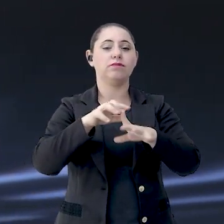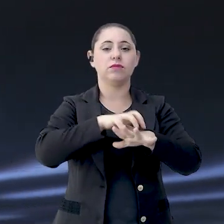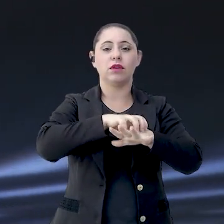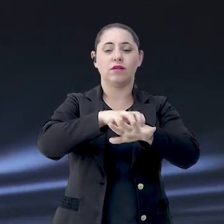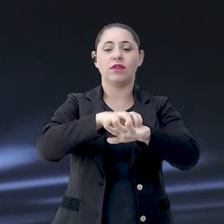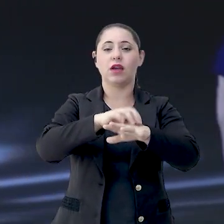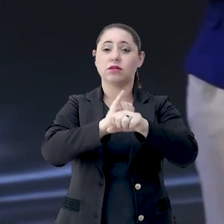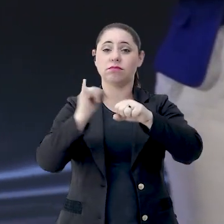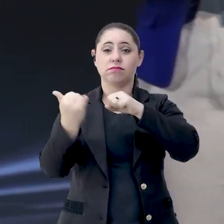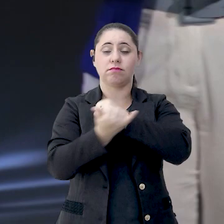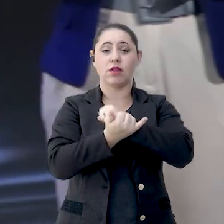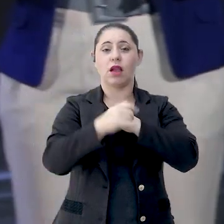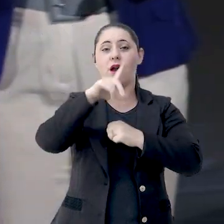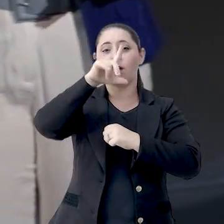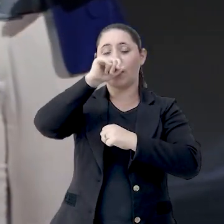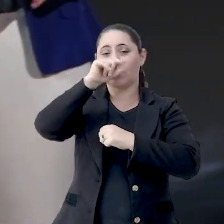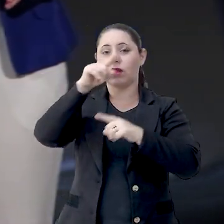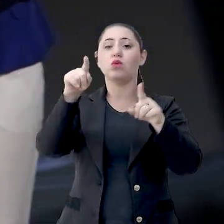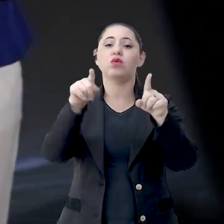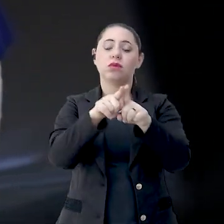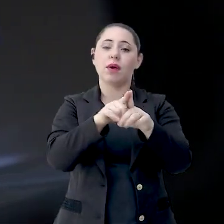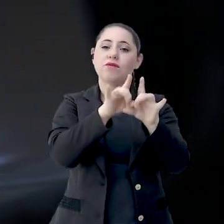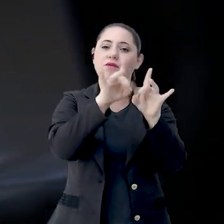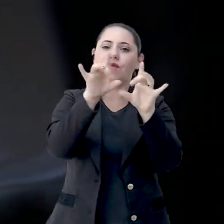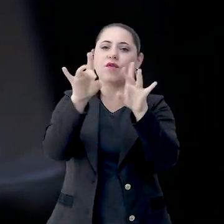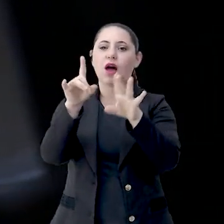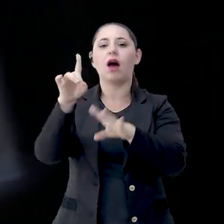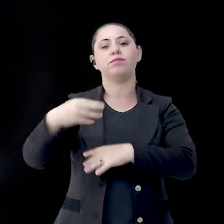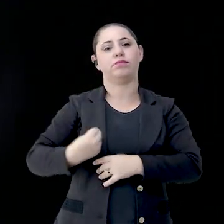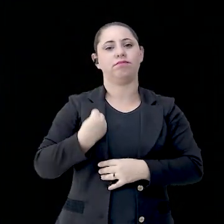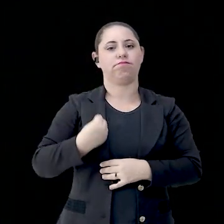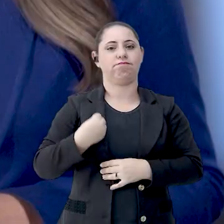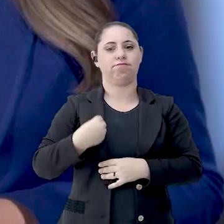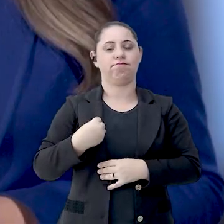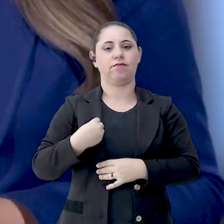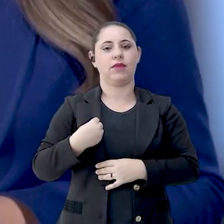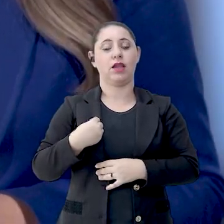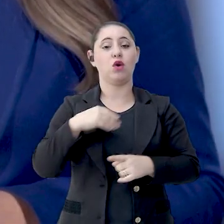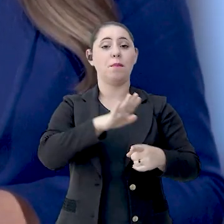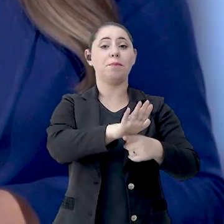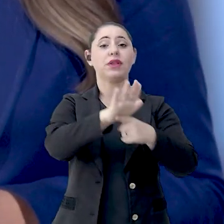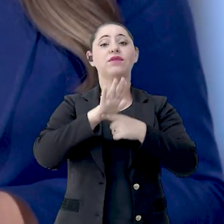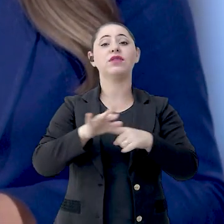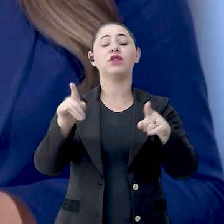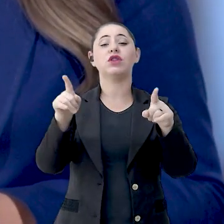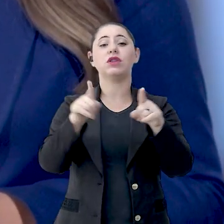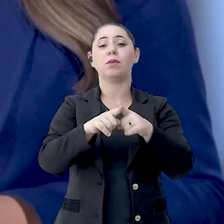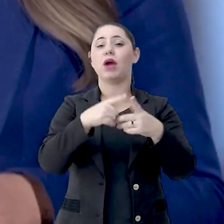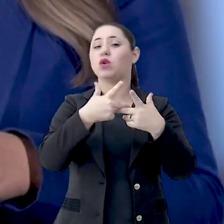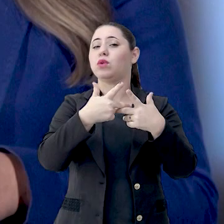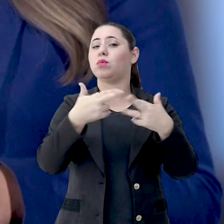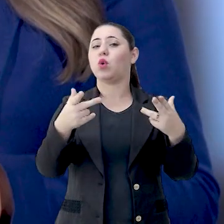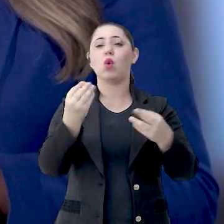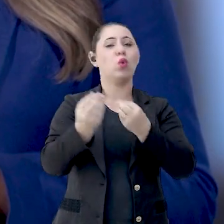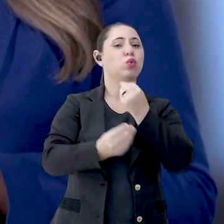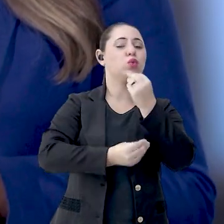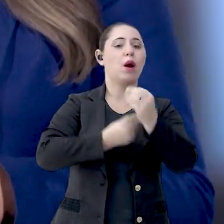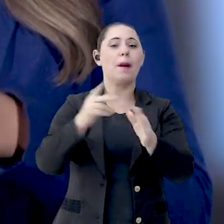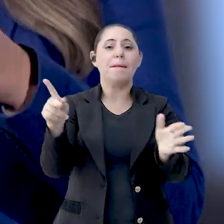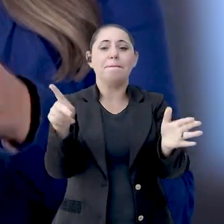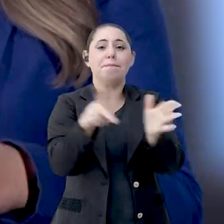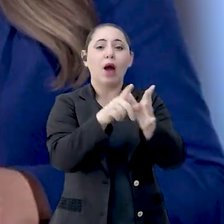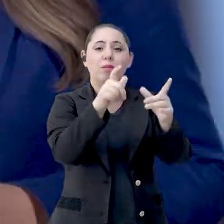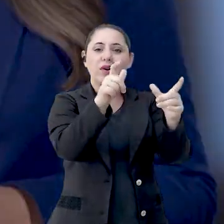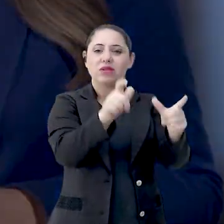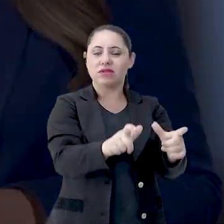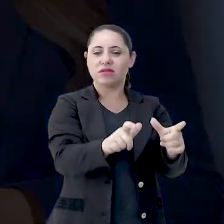a urbanização não é tão alta assim, em decorrência da expansão da agricultura familiar possibilitada